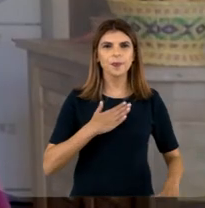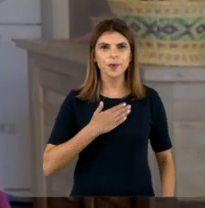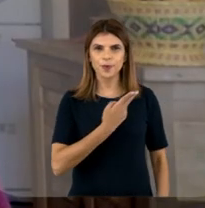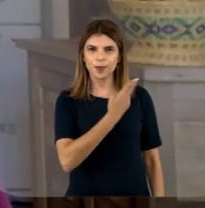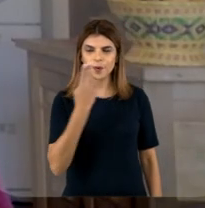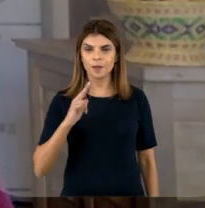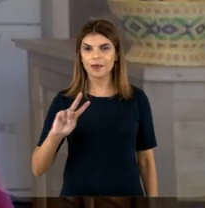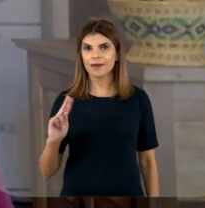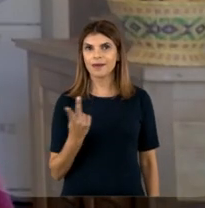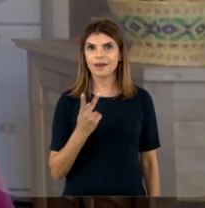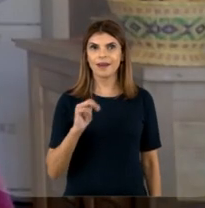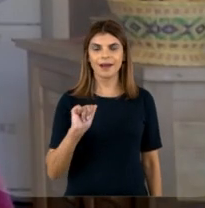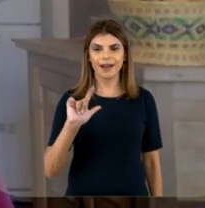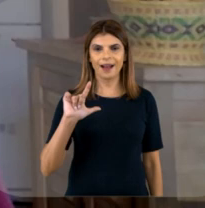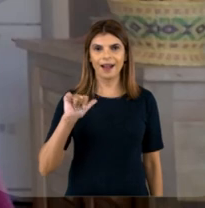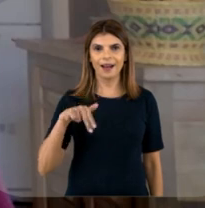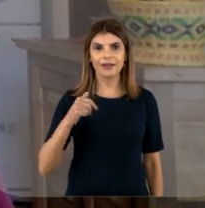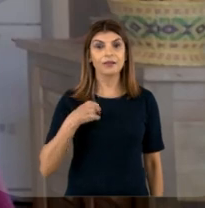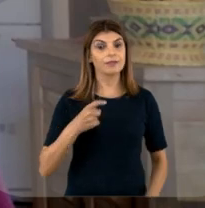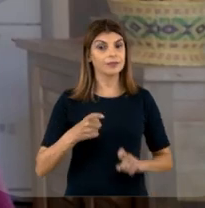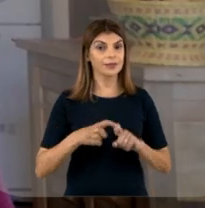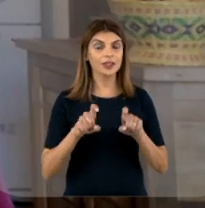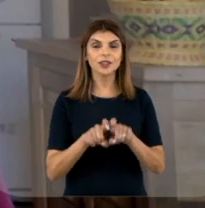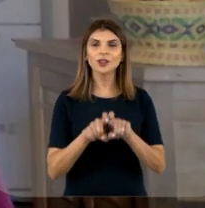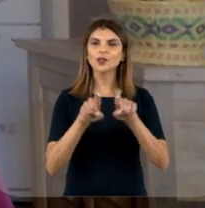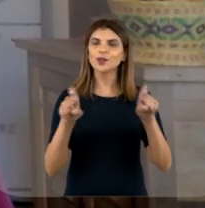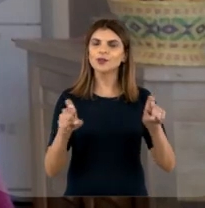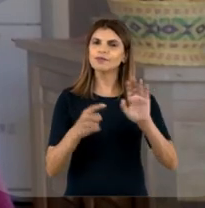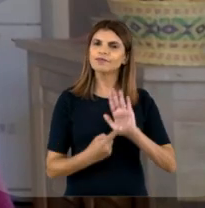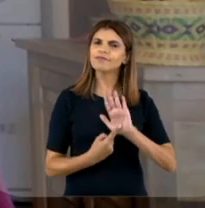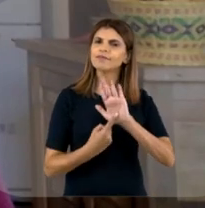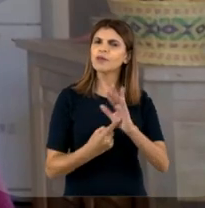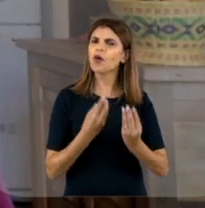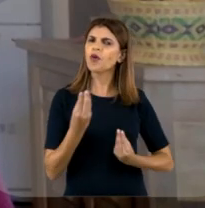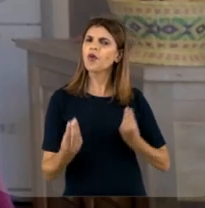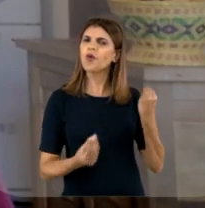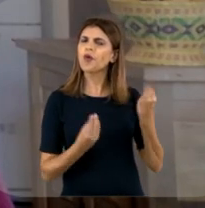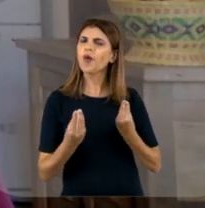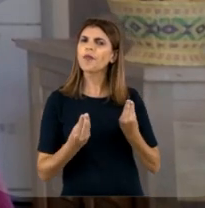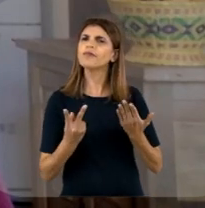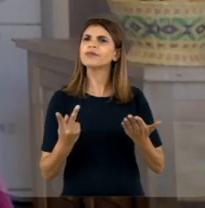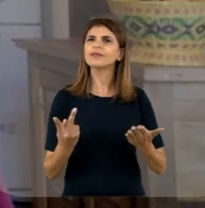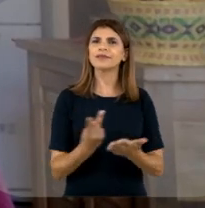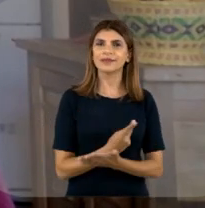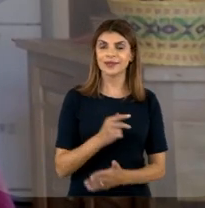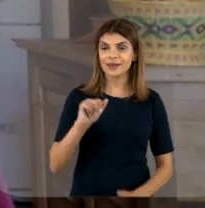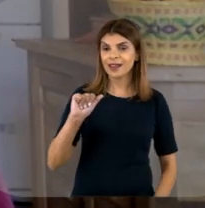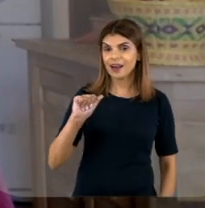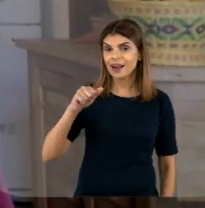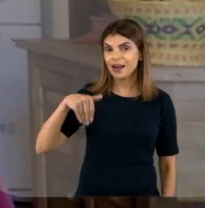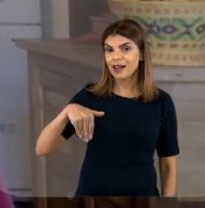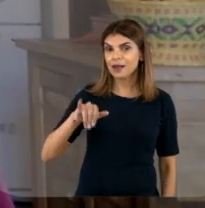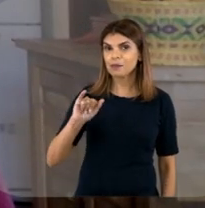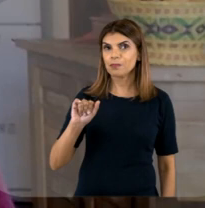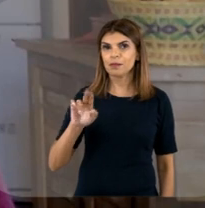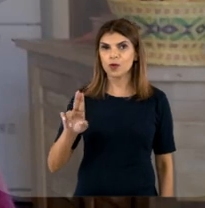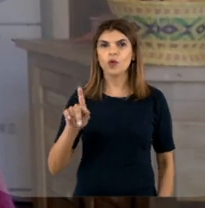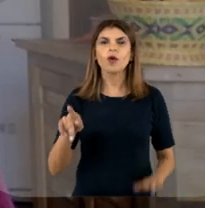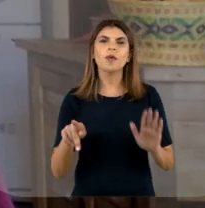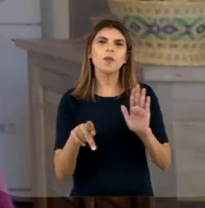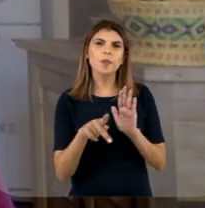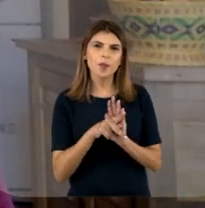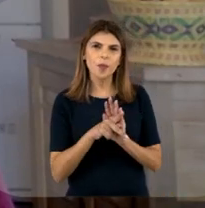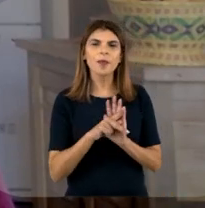Olá, eu sou a Lana, sou médica ginecologista e vim mostrar para vocês como funciona o AMIU, a aspiração